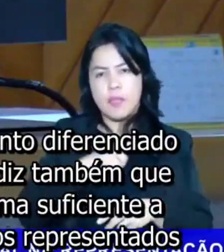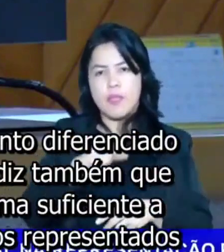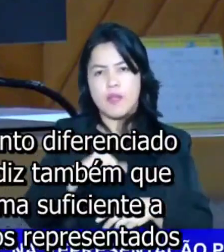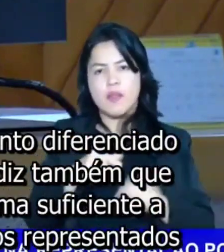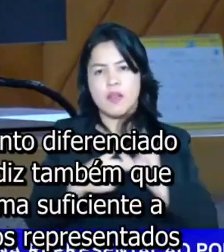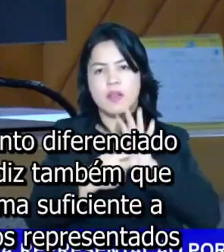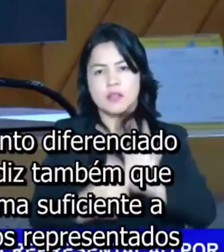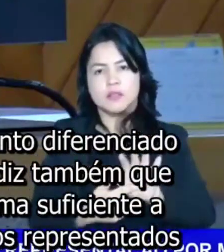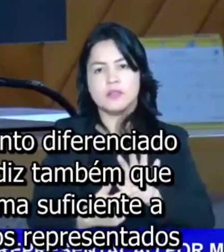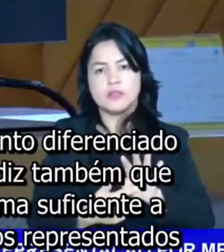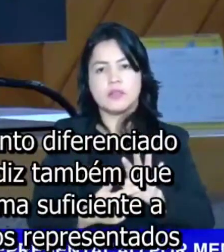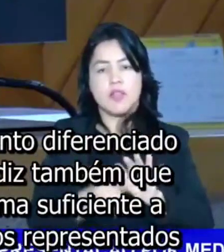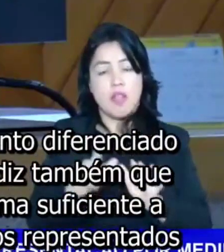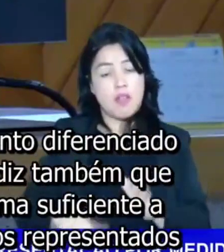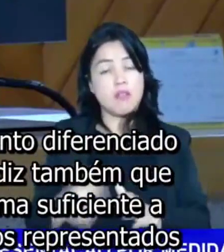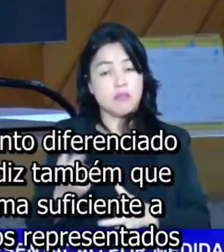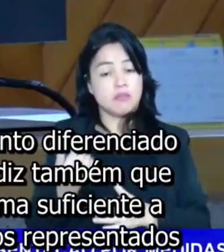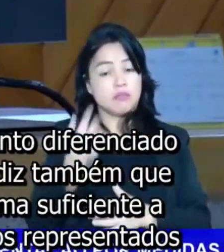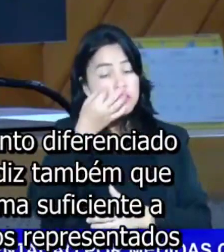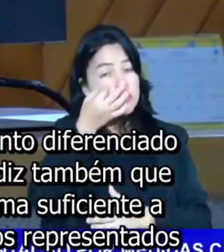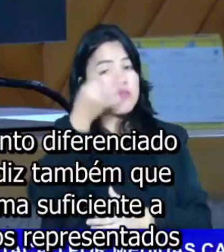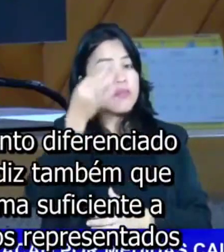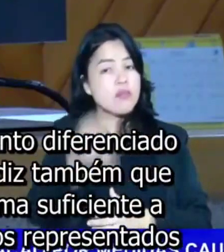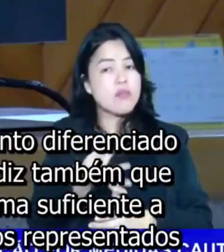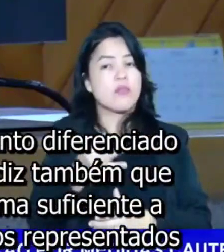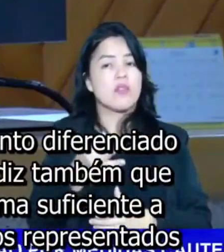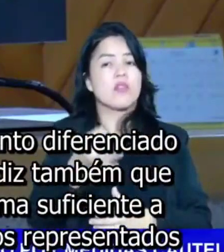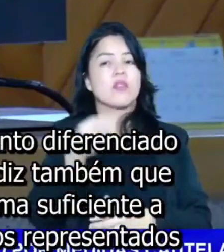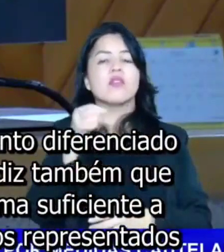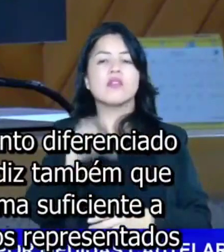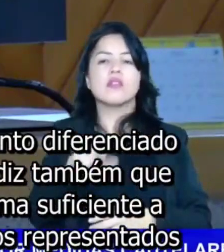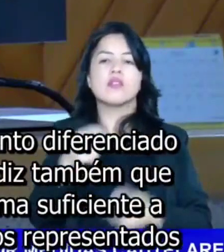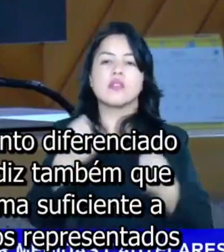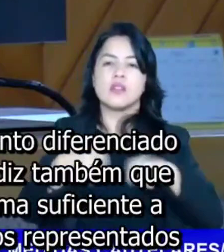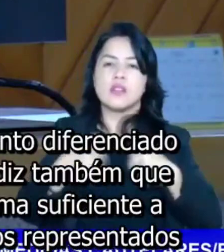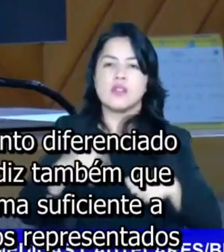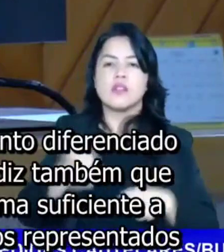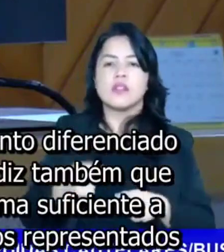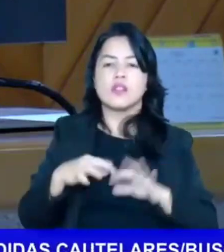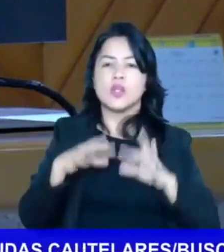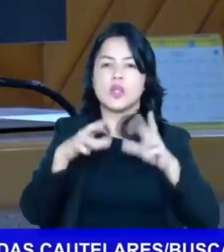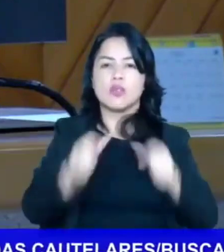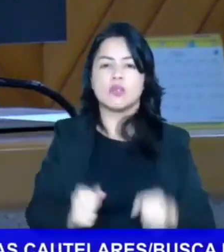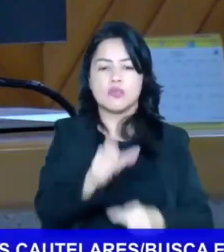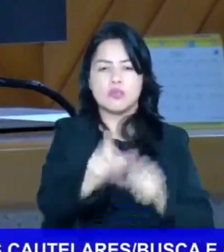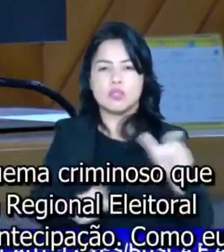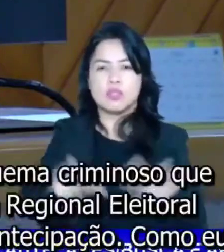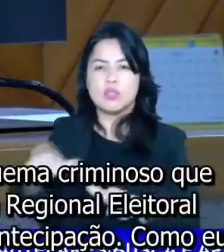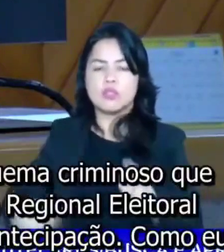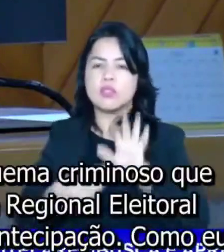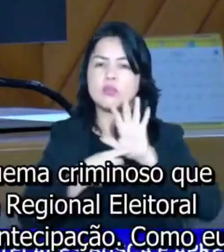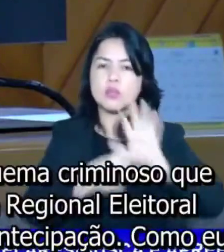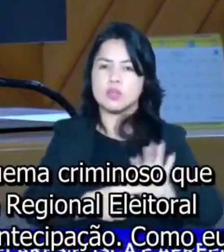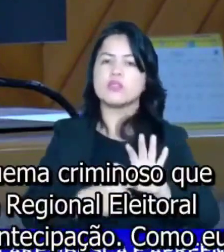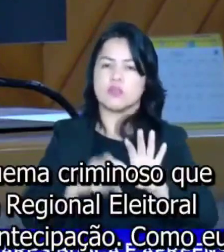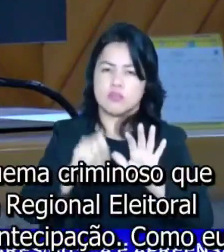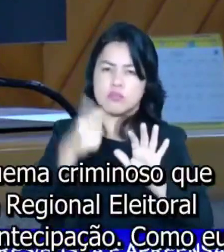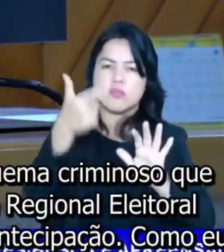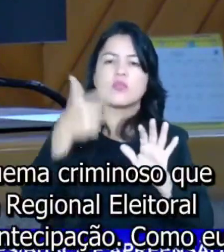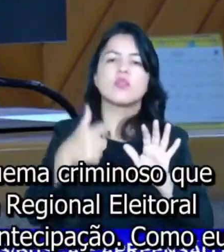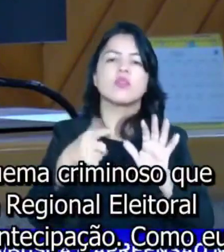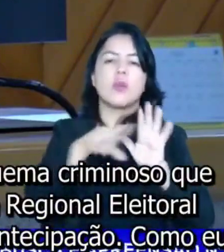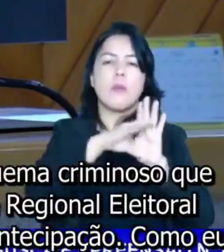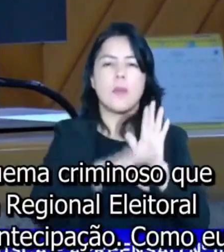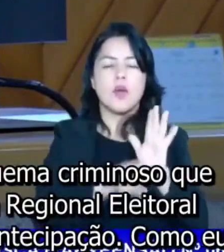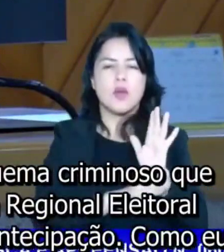autos demonstram de forma suficiente a necessidade das medidas cautelares em relação a todos os representados, apontando claramente